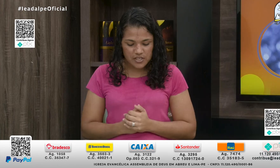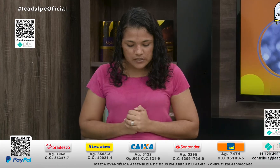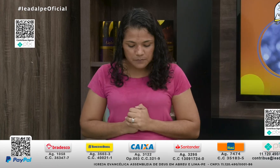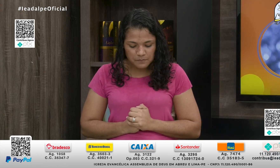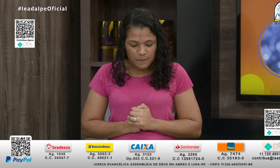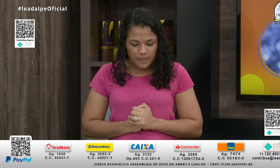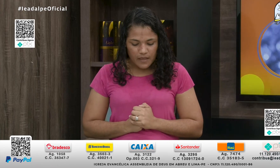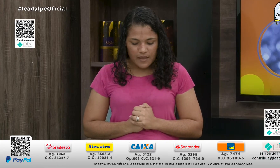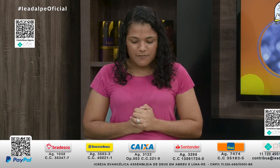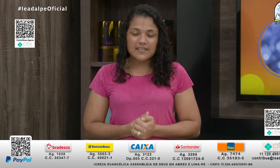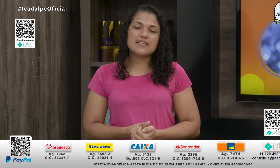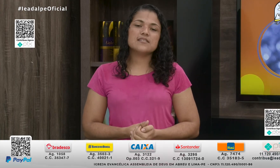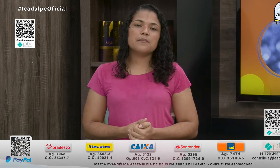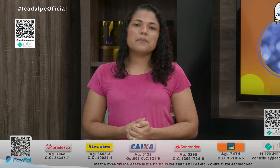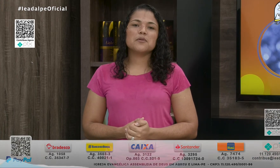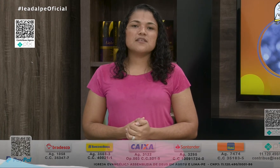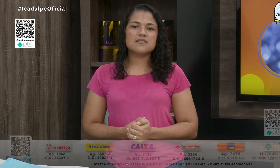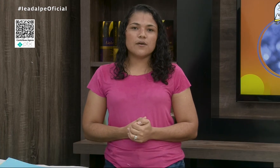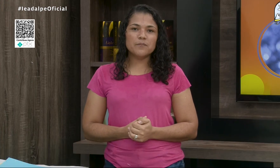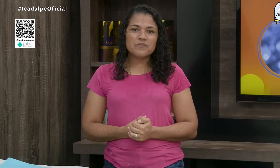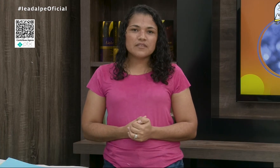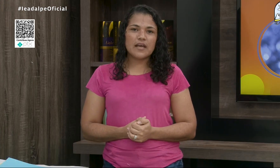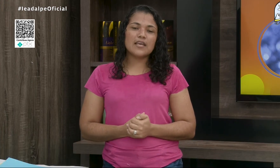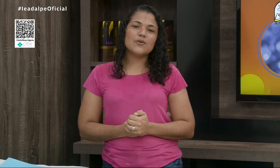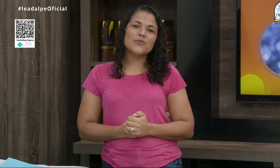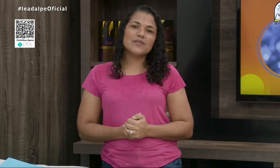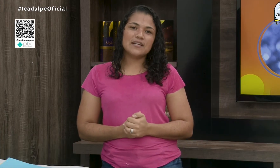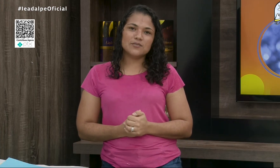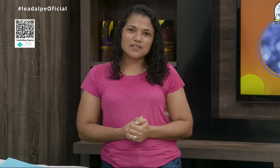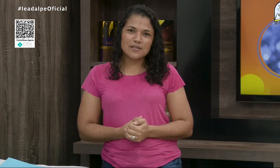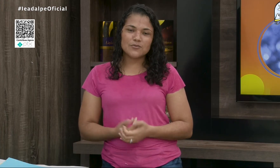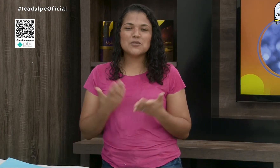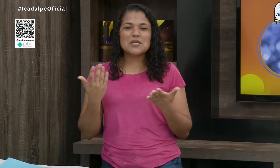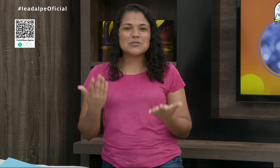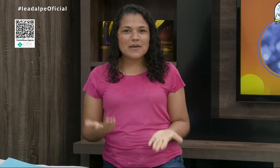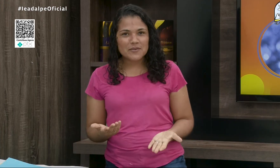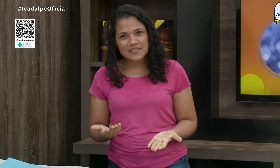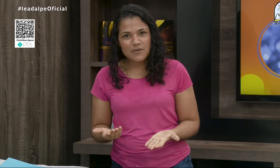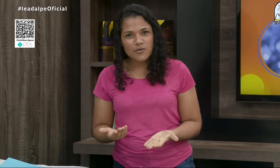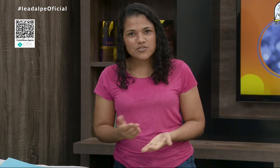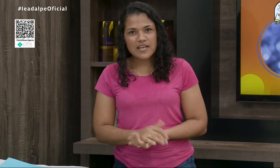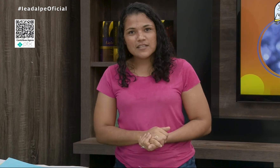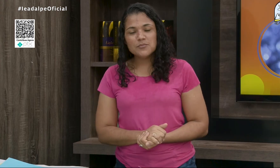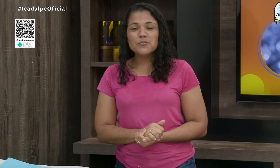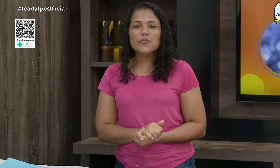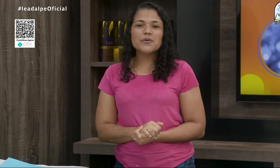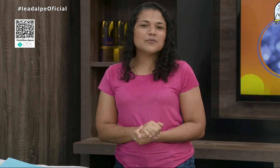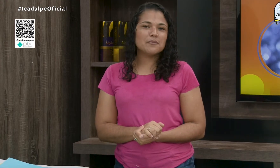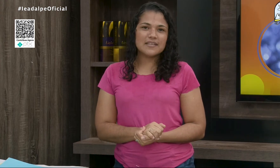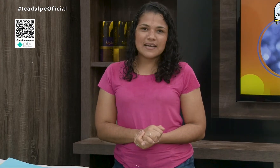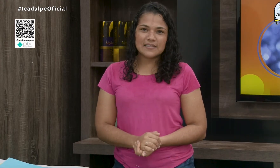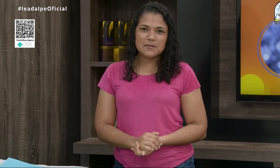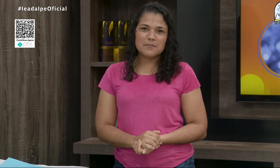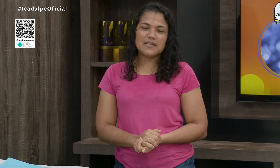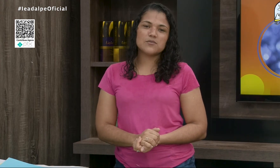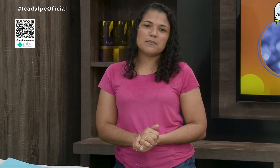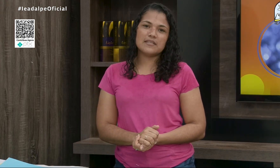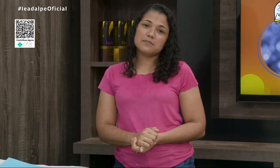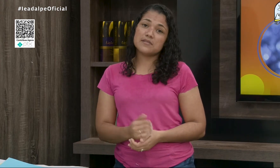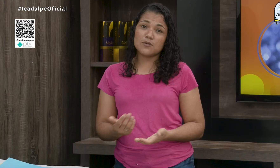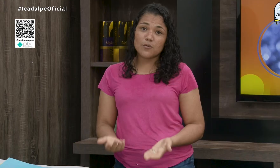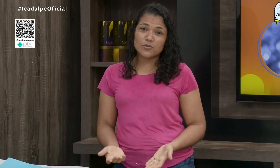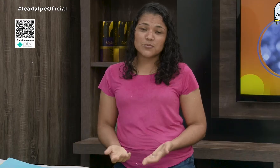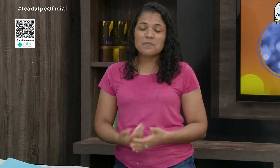assim que a gente vai ter sempre a proteção, tá? E o cuidado de Deus. Espero que tenham gostado. Muito obrigada pela